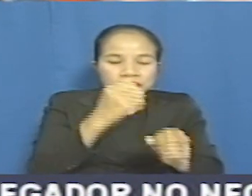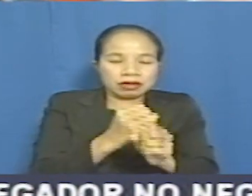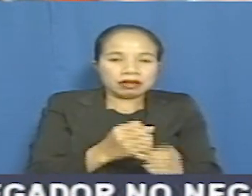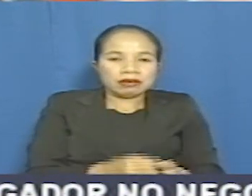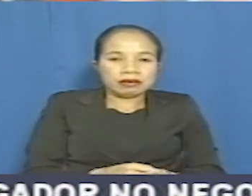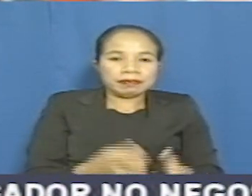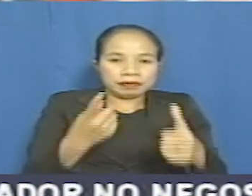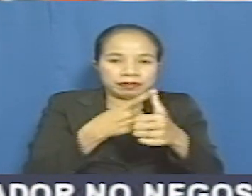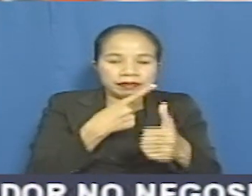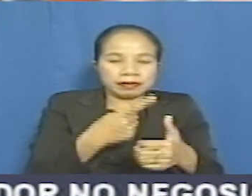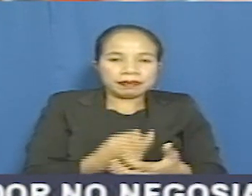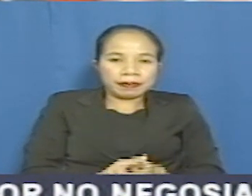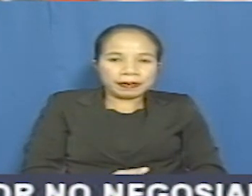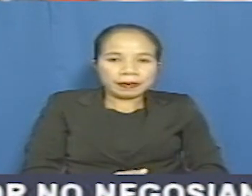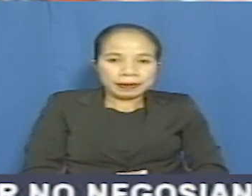primeiro,